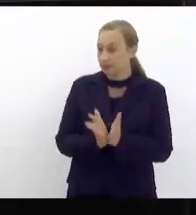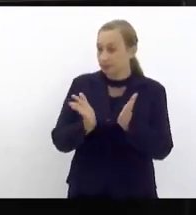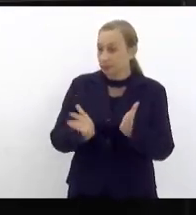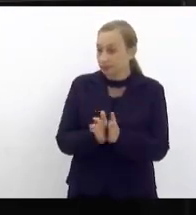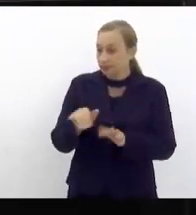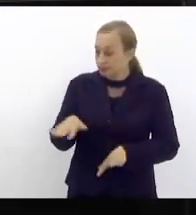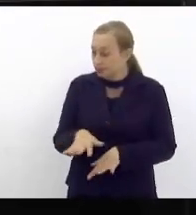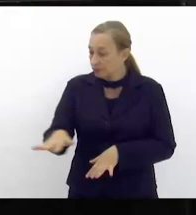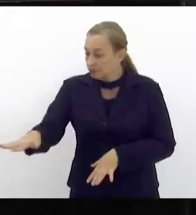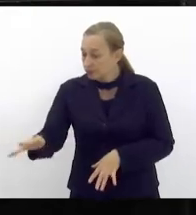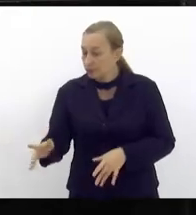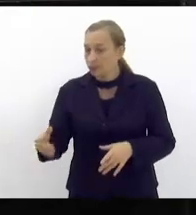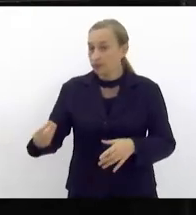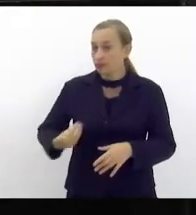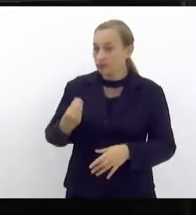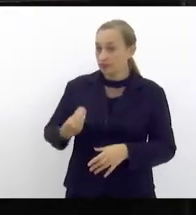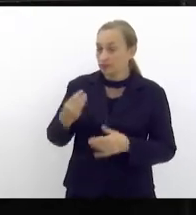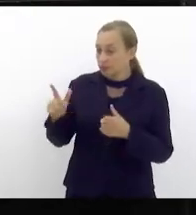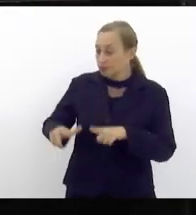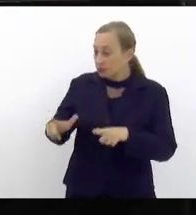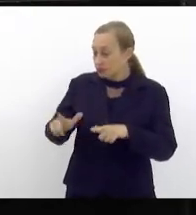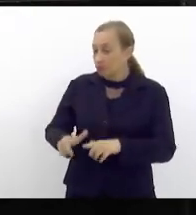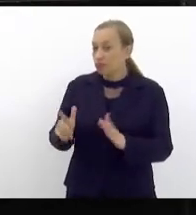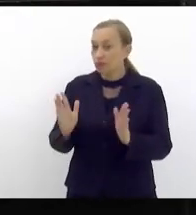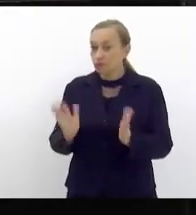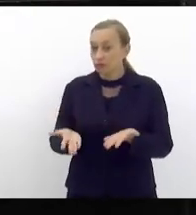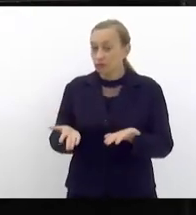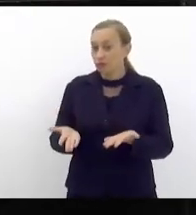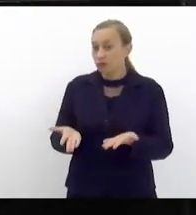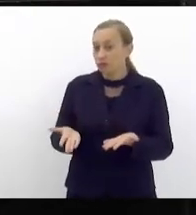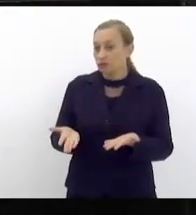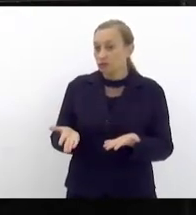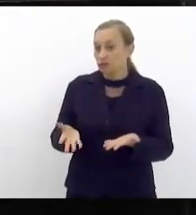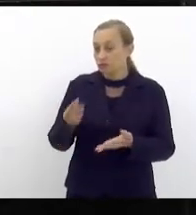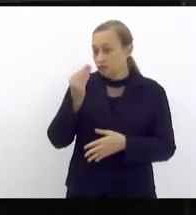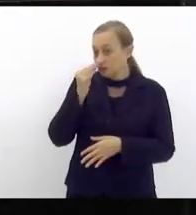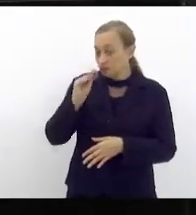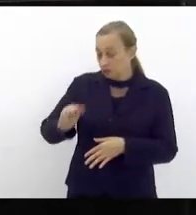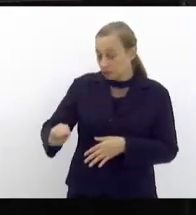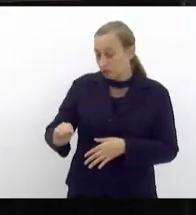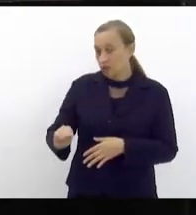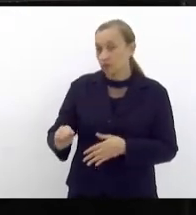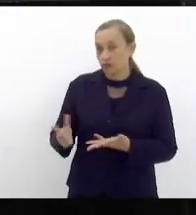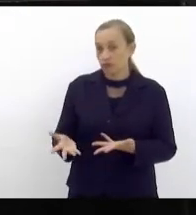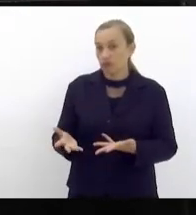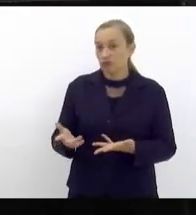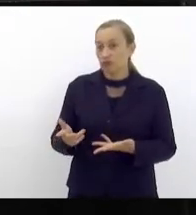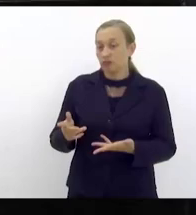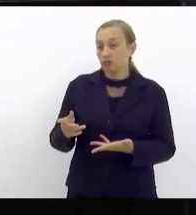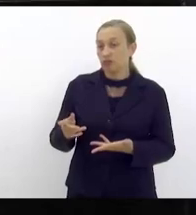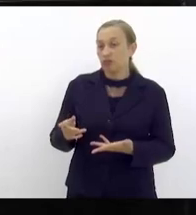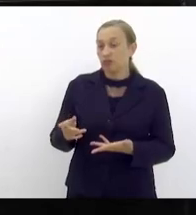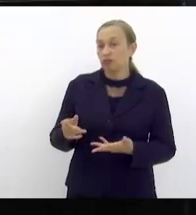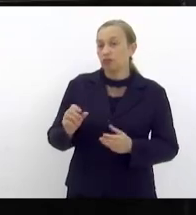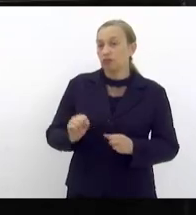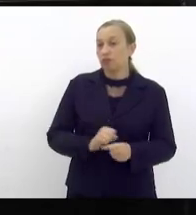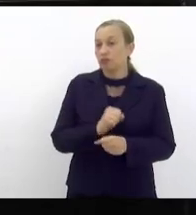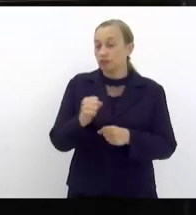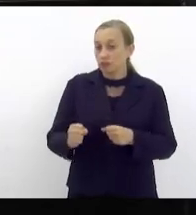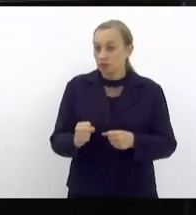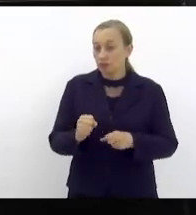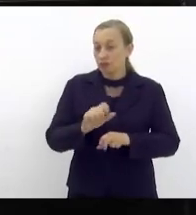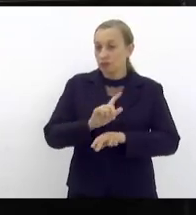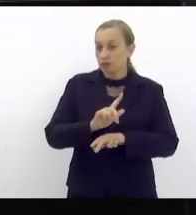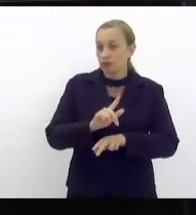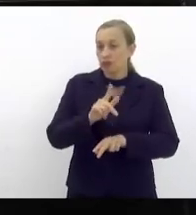vive em áreas que hoje são sitiadas pelo Poder Paralelo por aquilo que a gente tem chamado de Poder Paralelo que são os